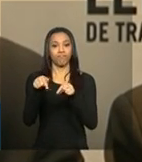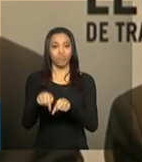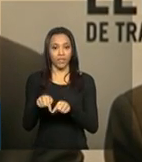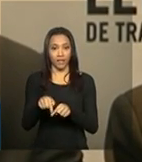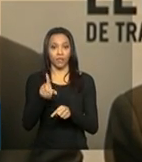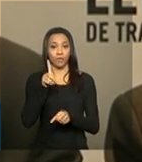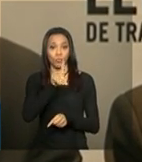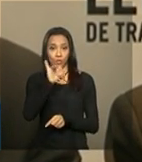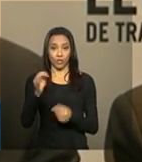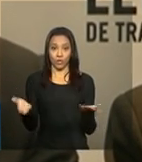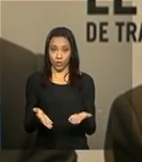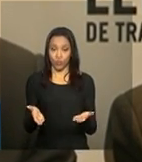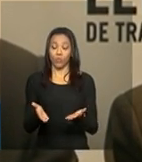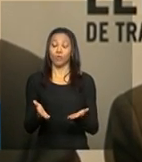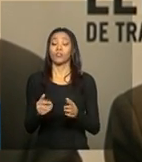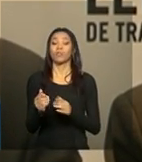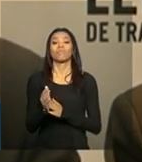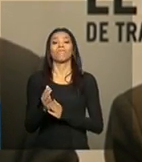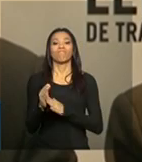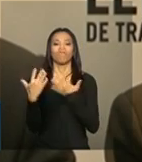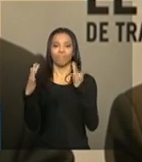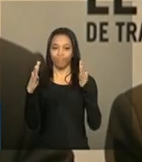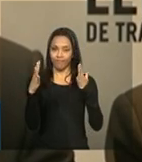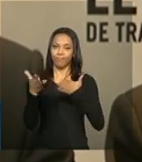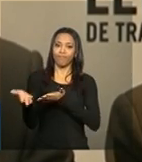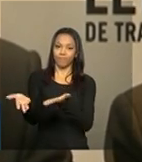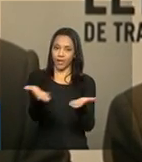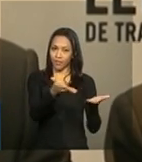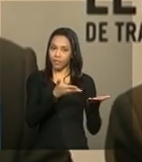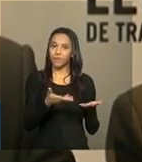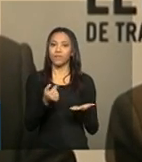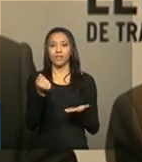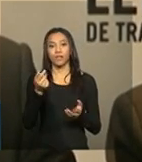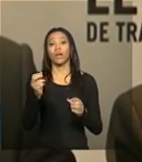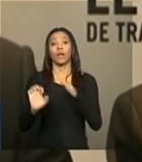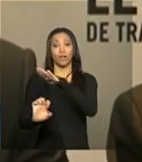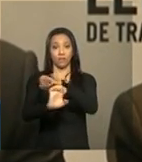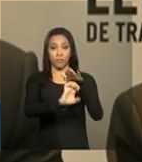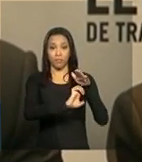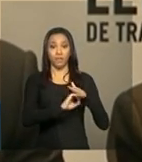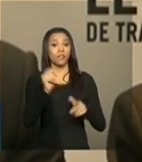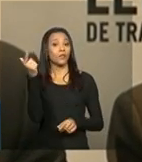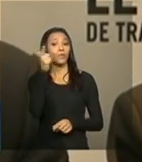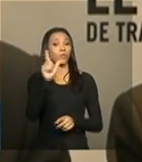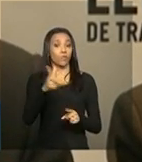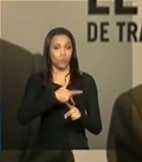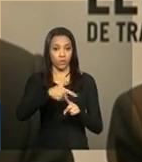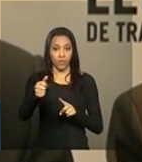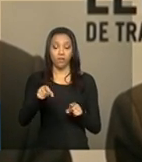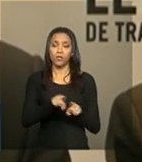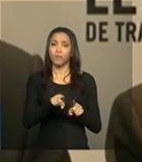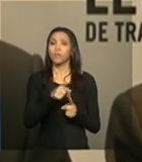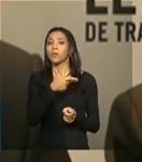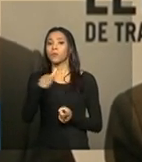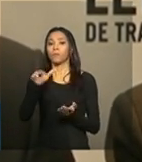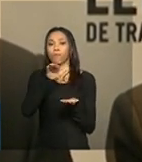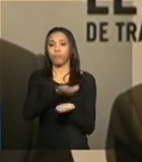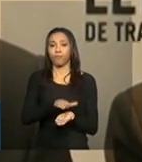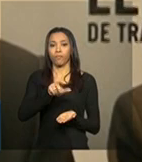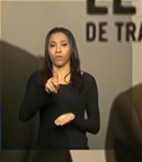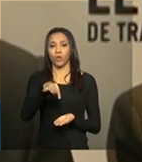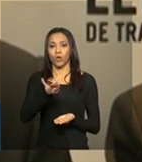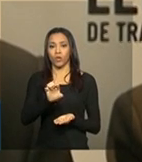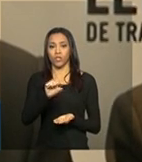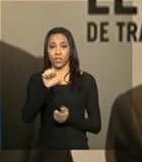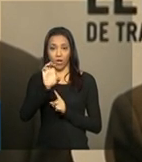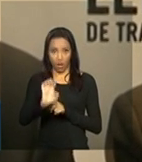dia de hoje. Então parabenizo aos vencedores do lote A, como também parabenizo os vencedores dos demais lotes. O lote E, que teve como